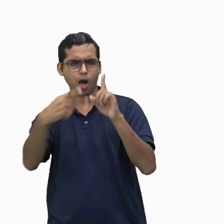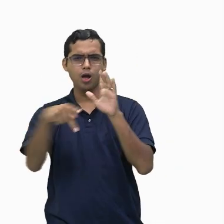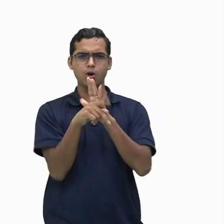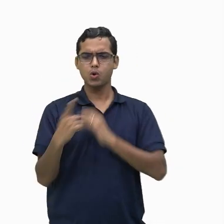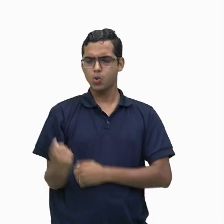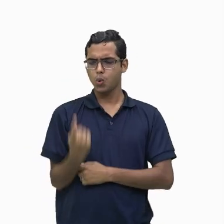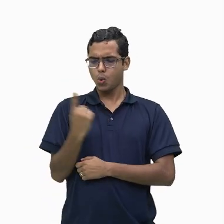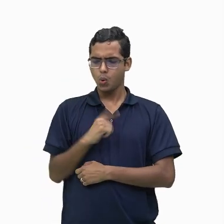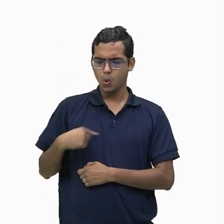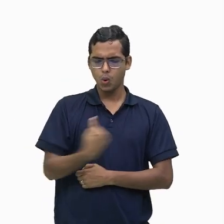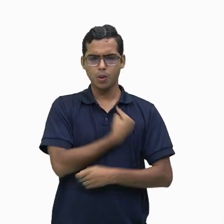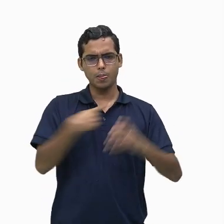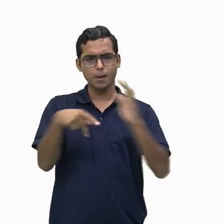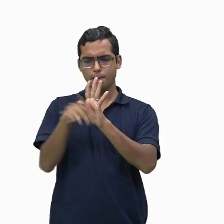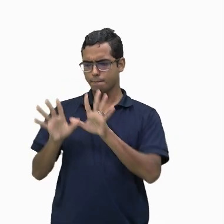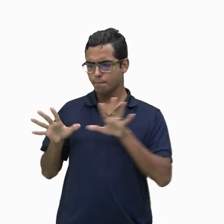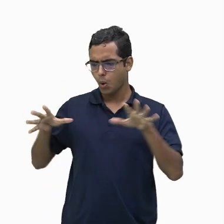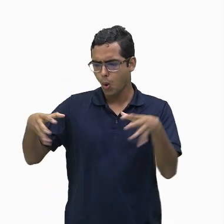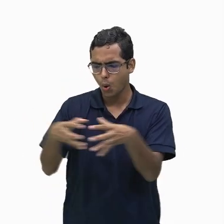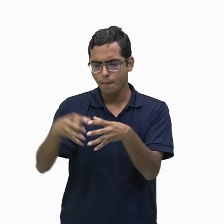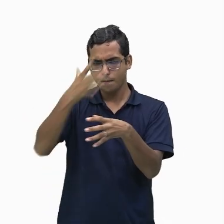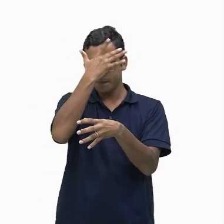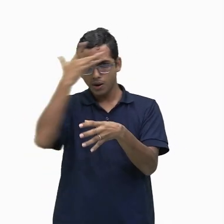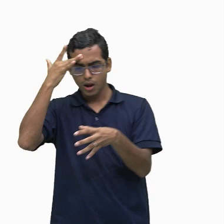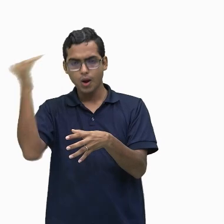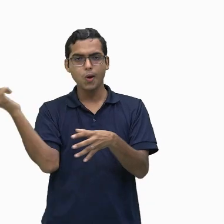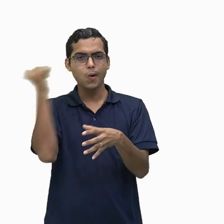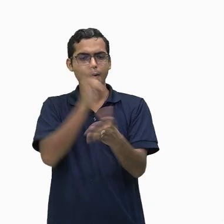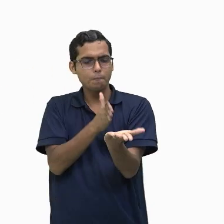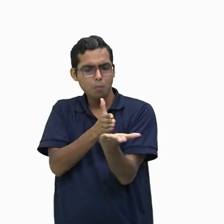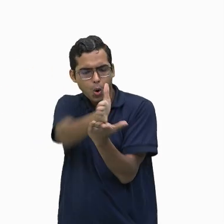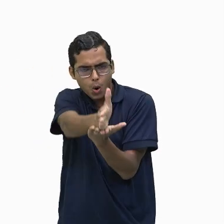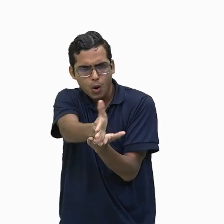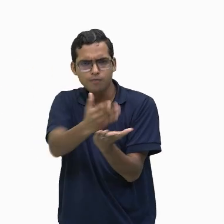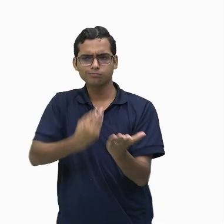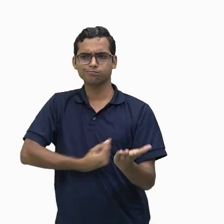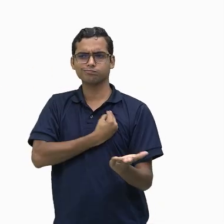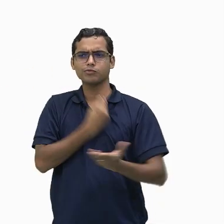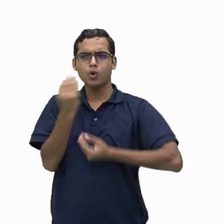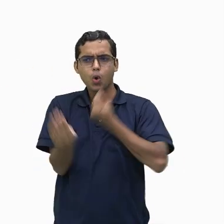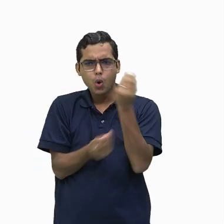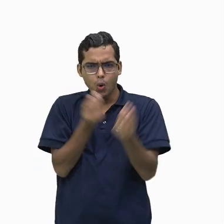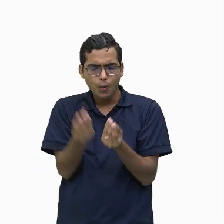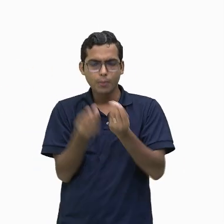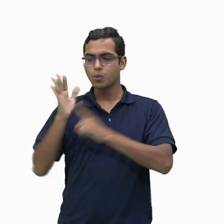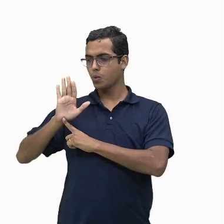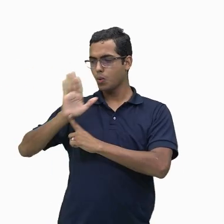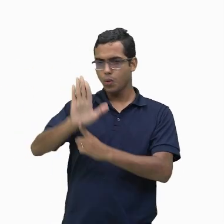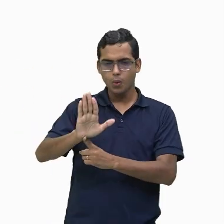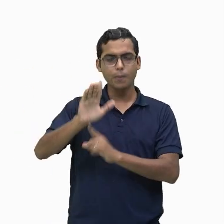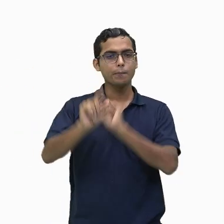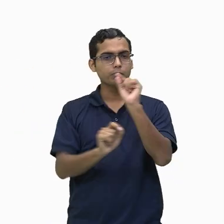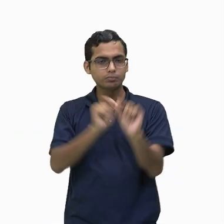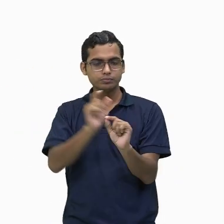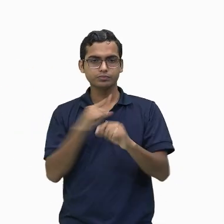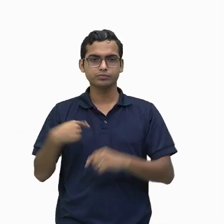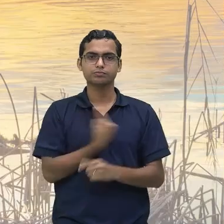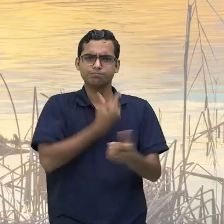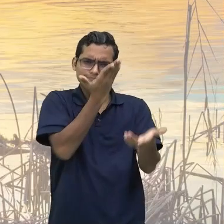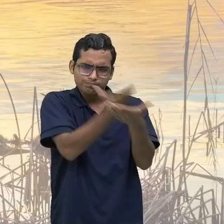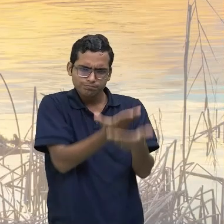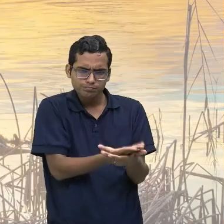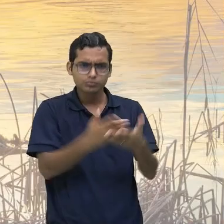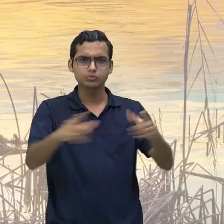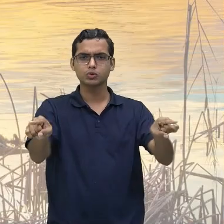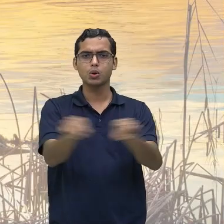individual e coletiva para o meu caminhar? Então aqui a gente começa a revisitar que nós também estudamos